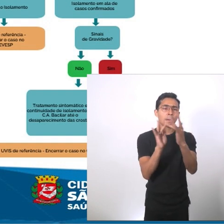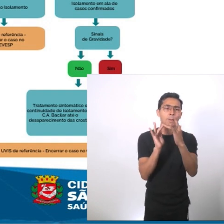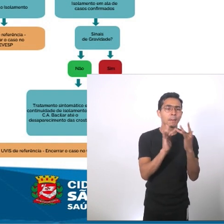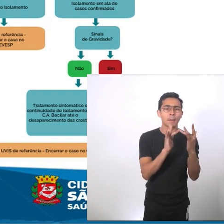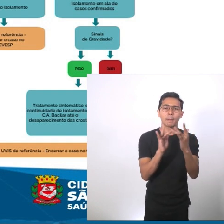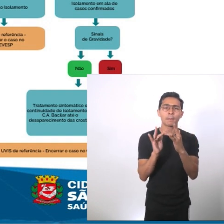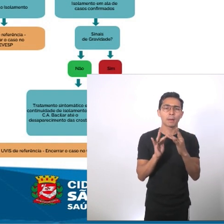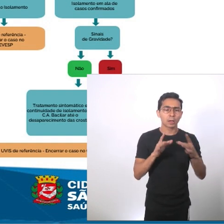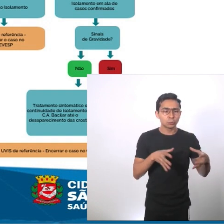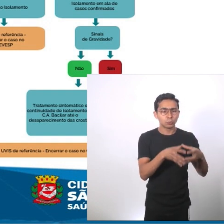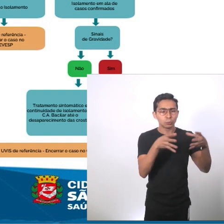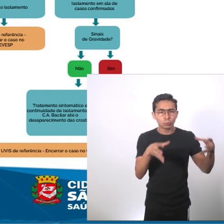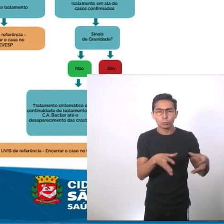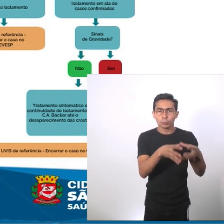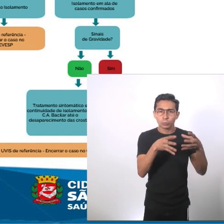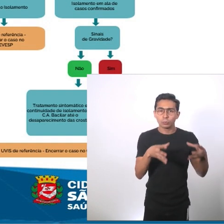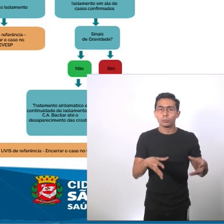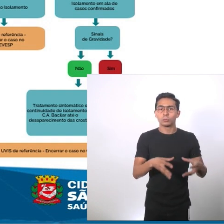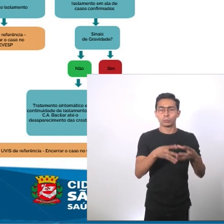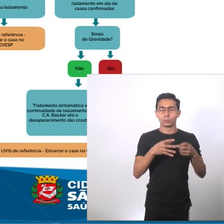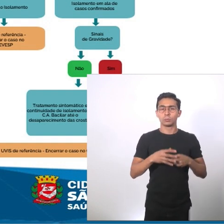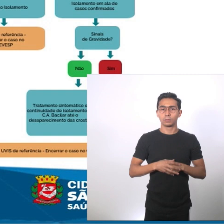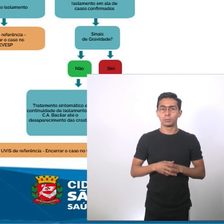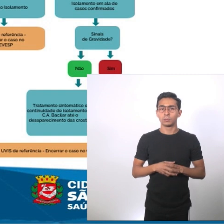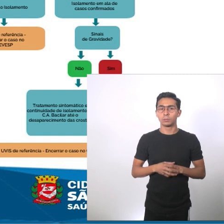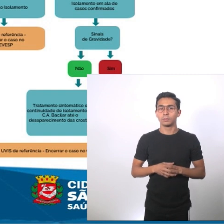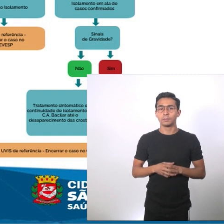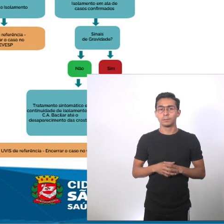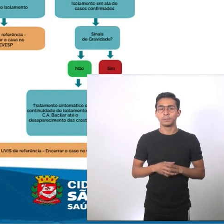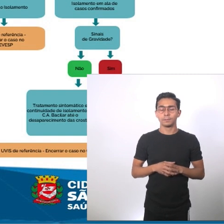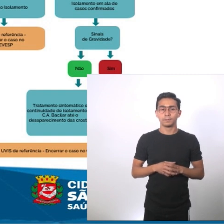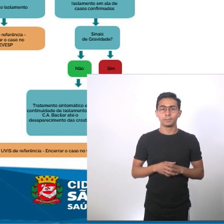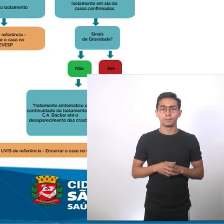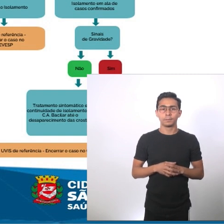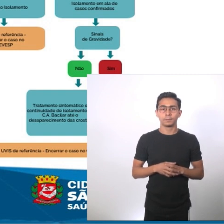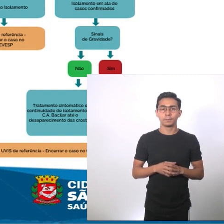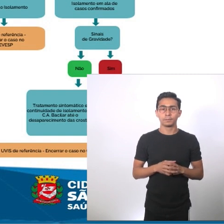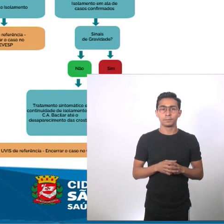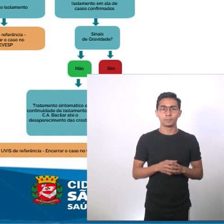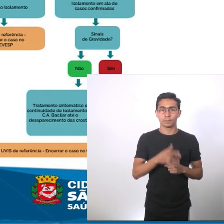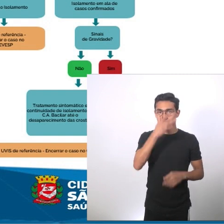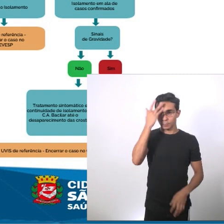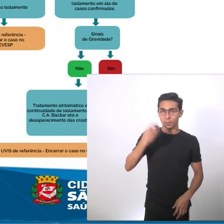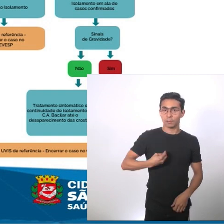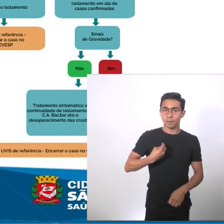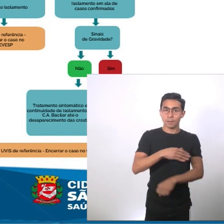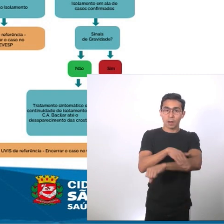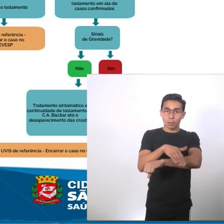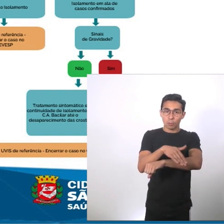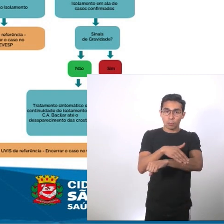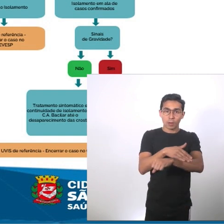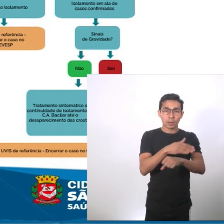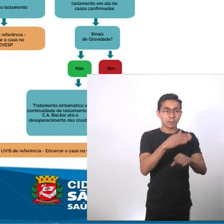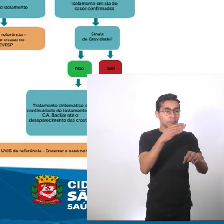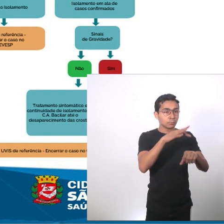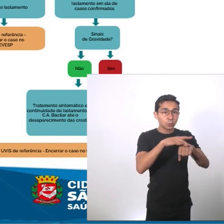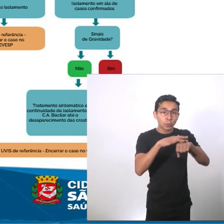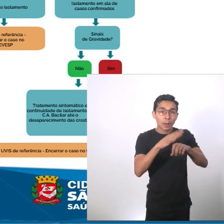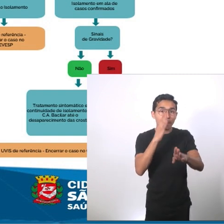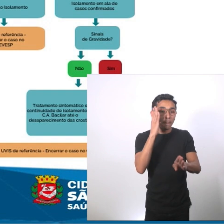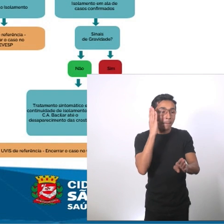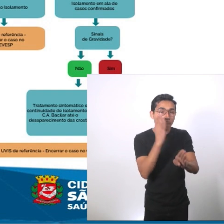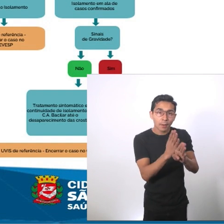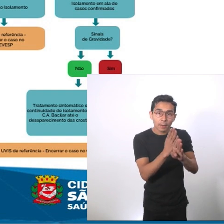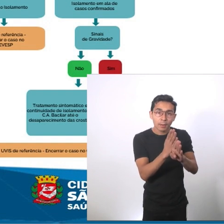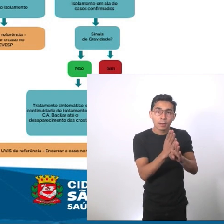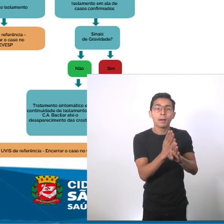Quando nós fizermos o diagnóstico no paciente que estiver em situação de rua, nós vamos ter um local, né? Já